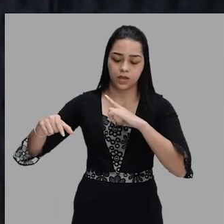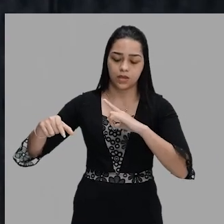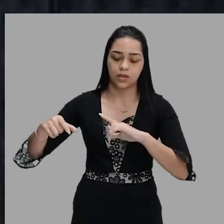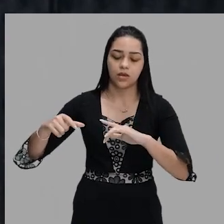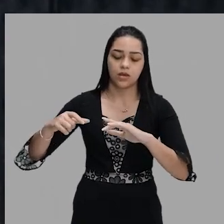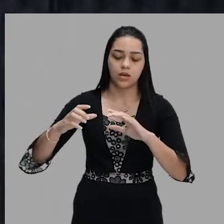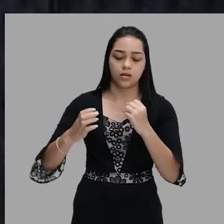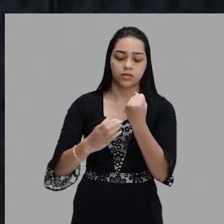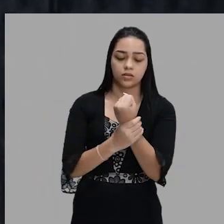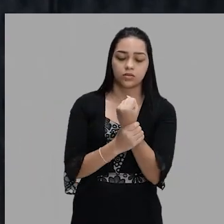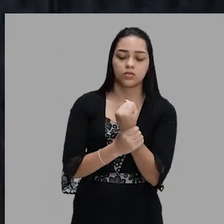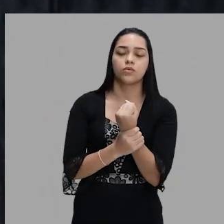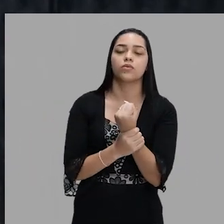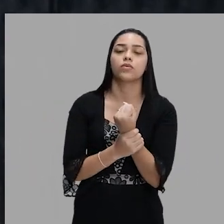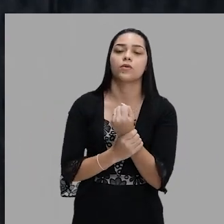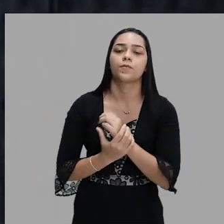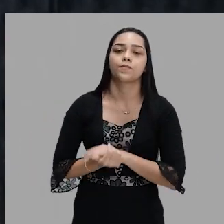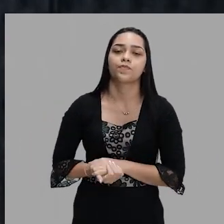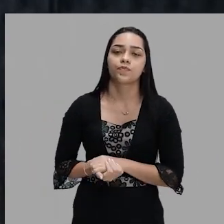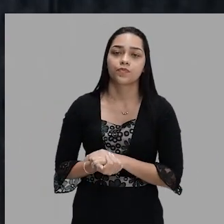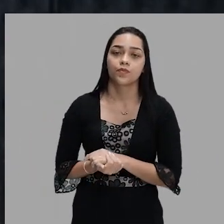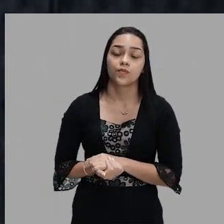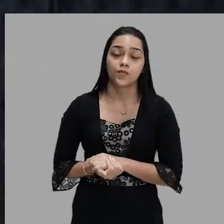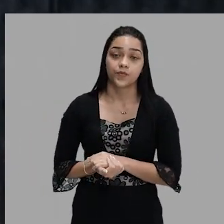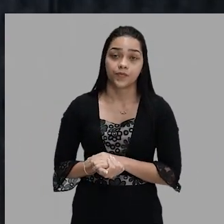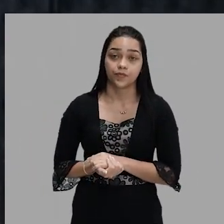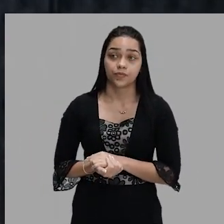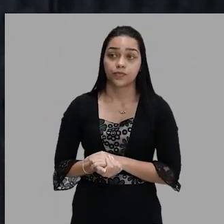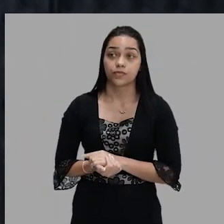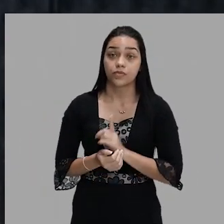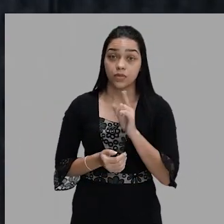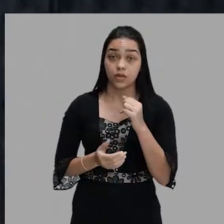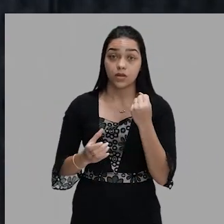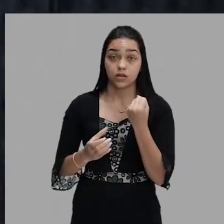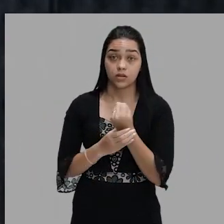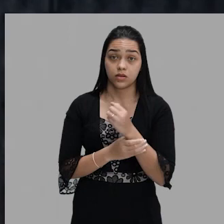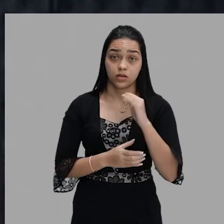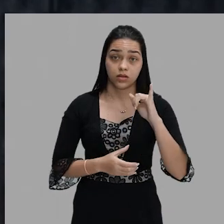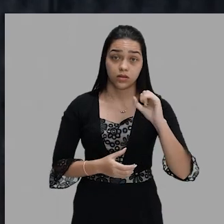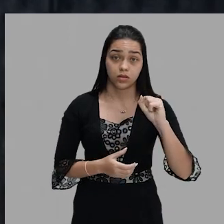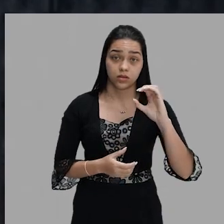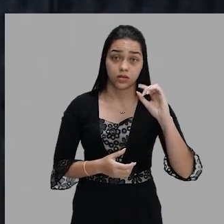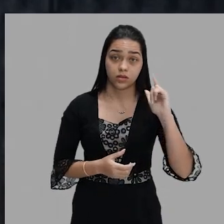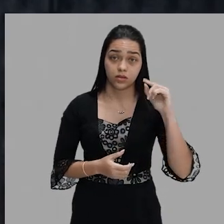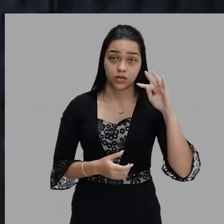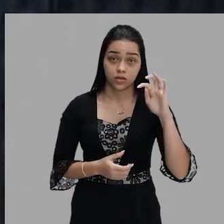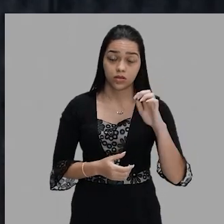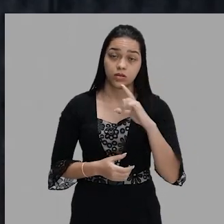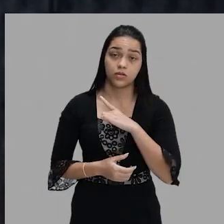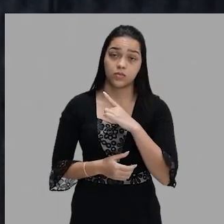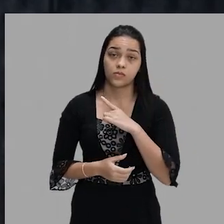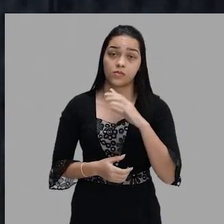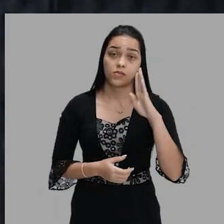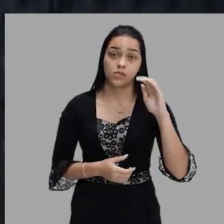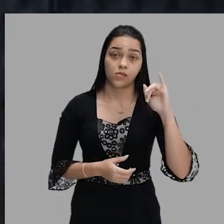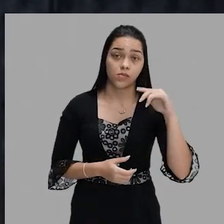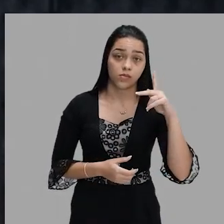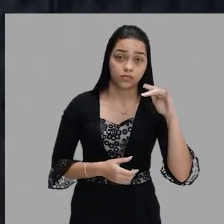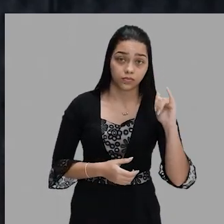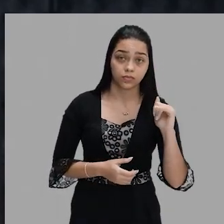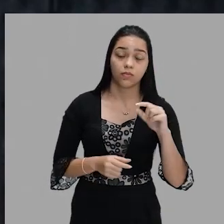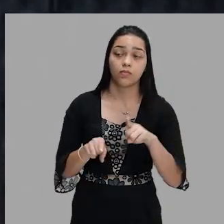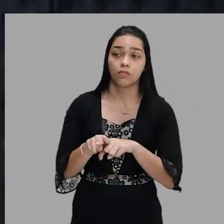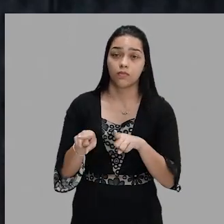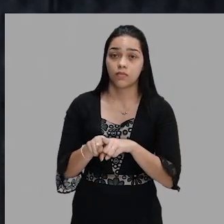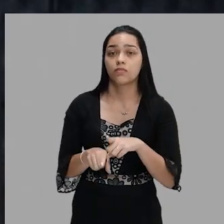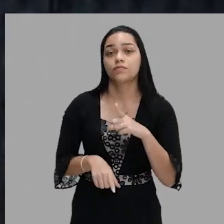capa protetora isolante. Essa capa protetora, que é isolante, a gente chama de bainha de mielina. E